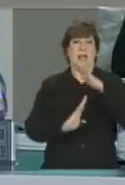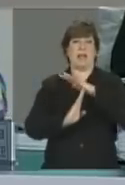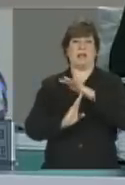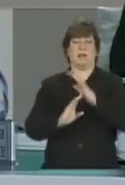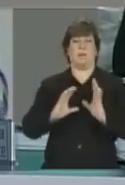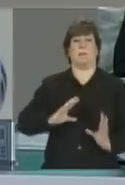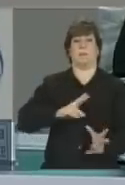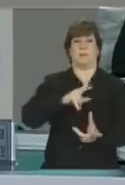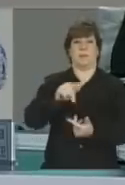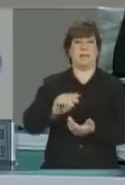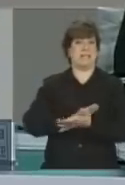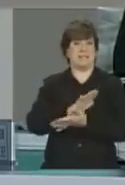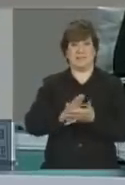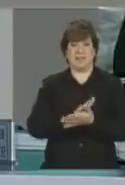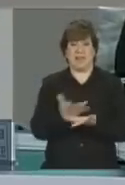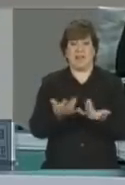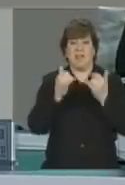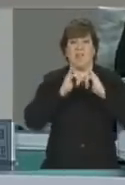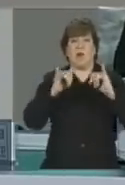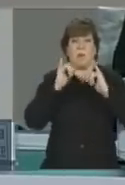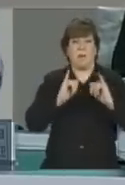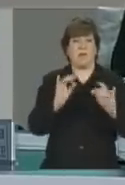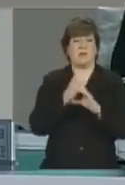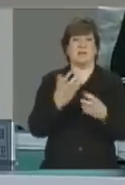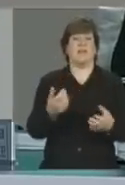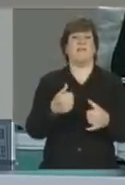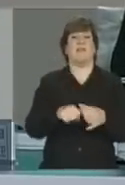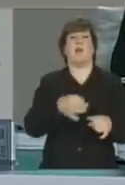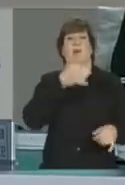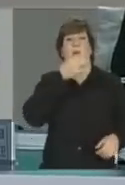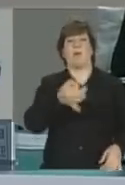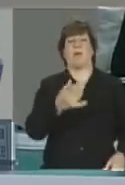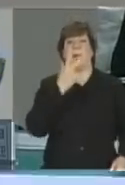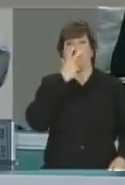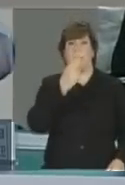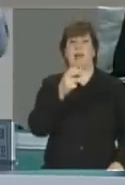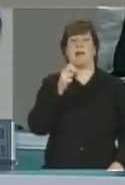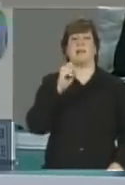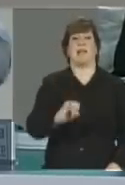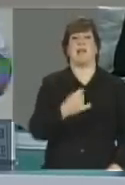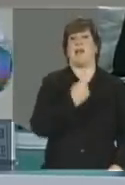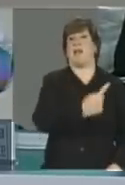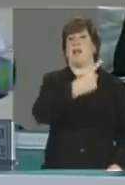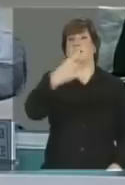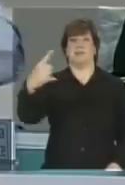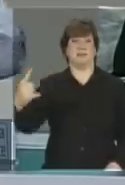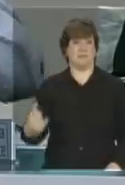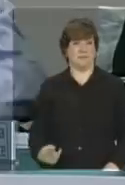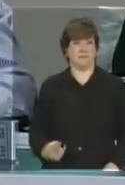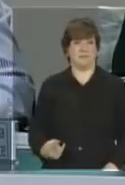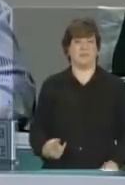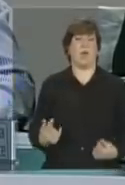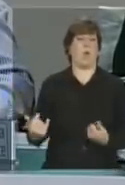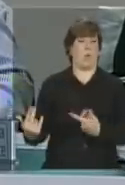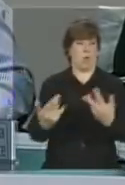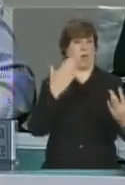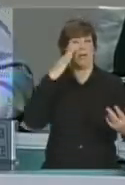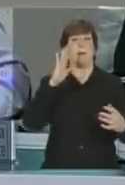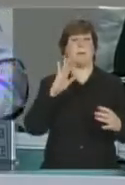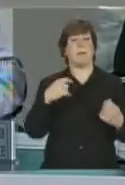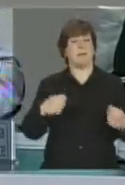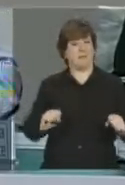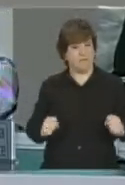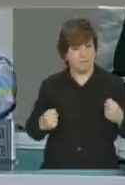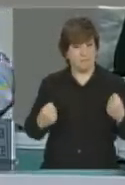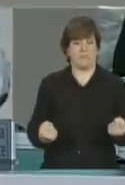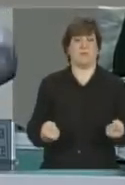científico, fica um conceito vago, fica um conceito de interesse com muito entendimento, mas sem a robustez necessária